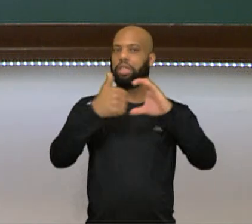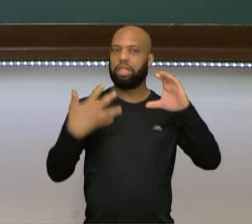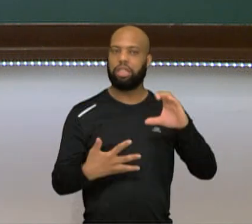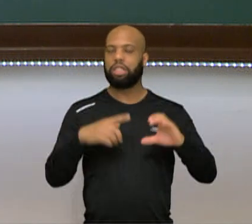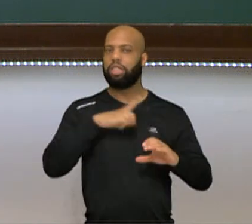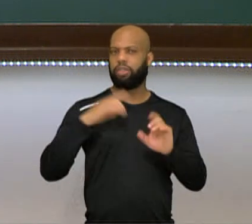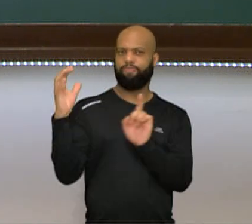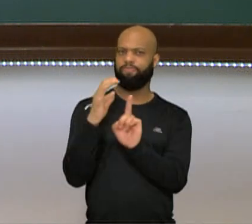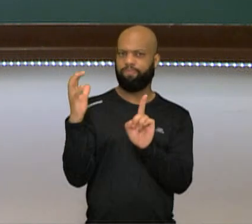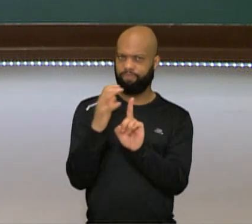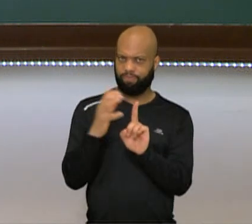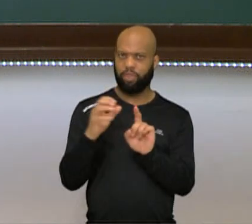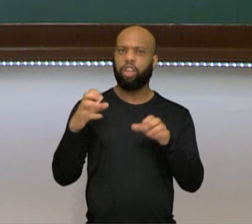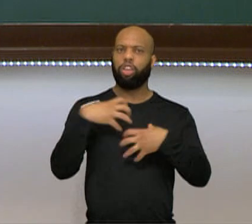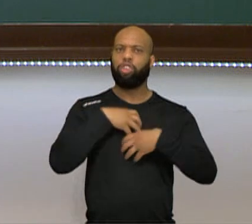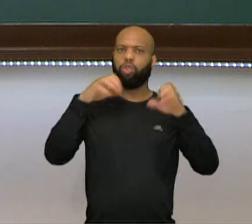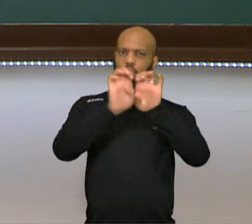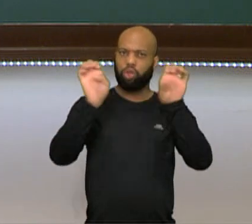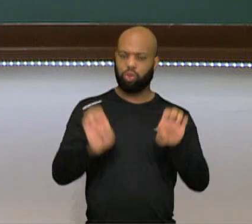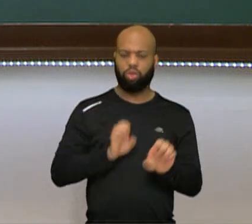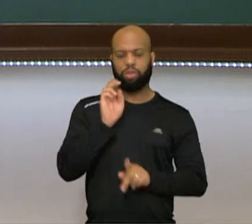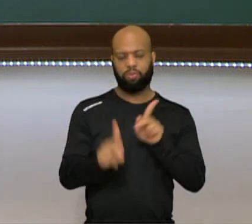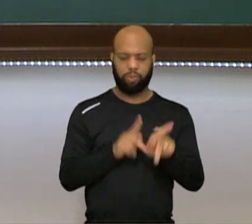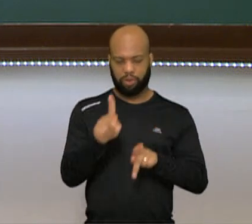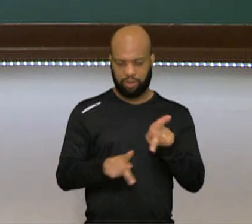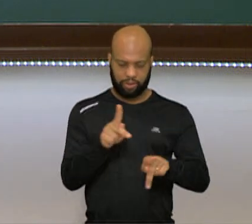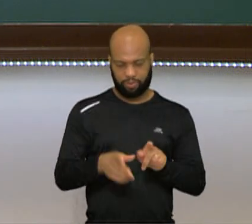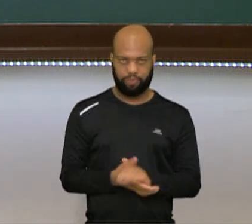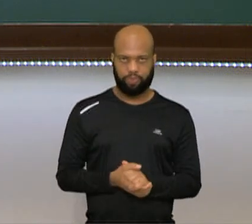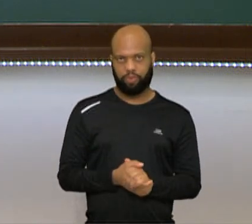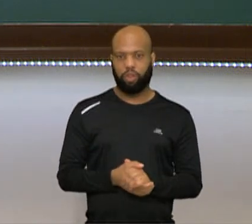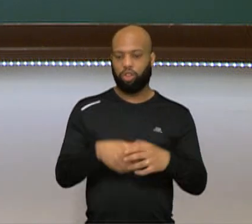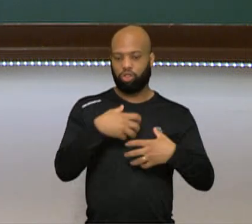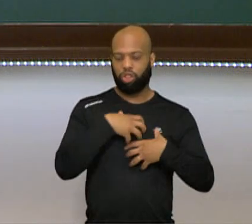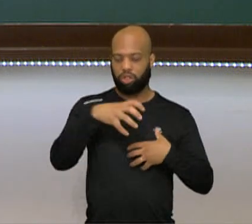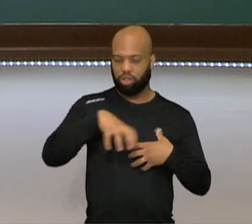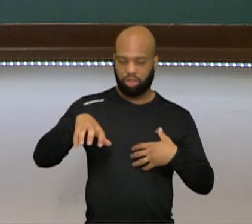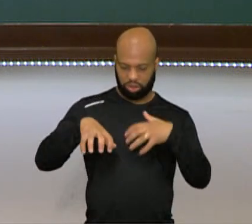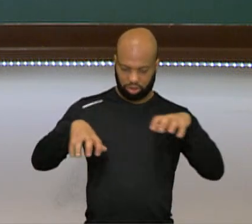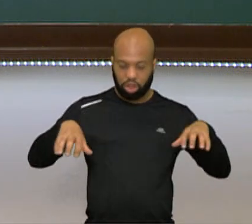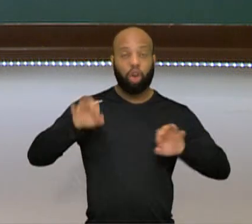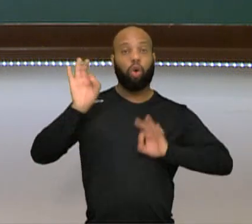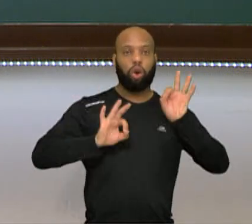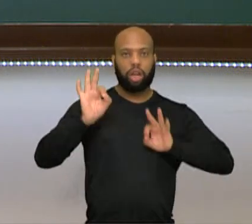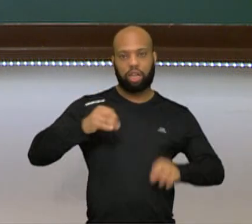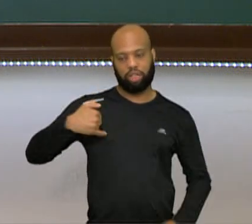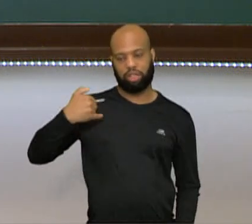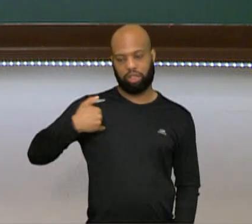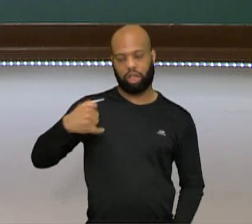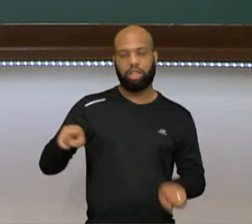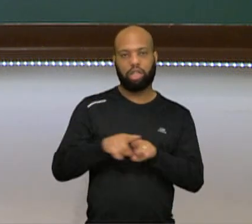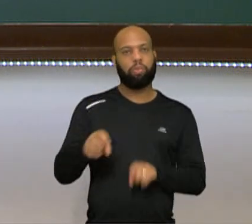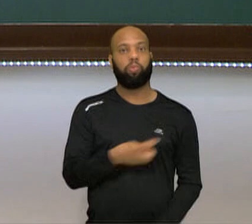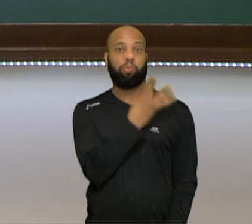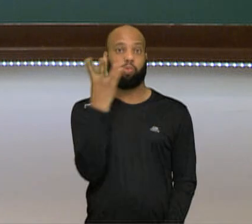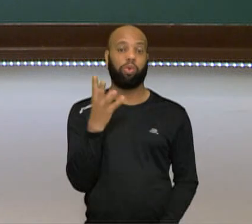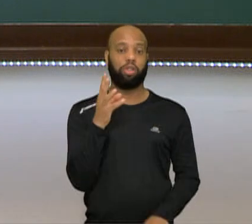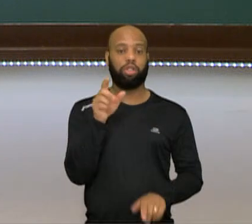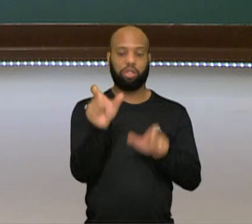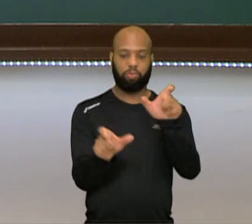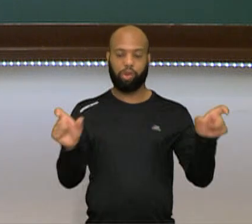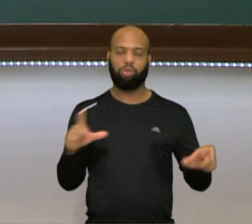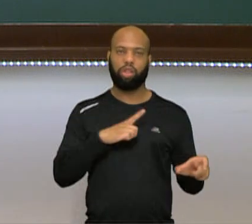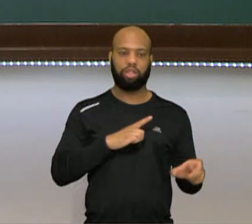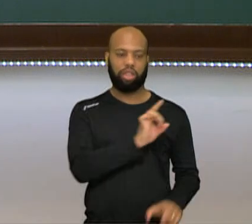características influenciam na estrutura da população, na divisão das idades e na quantidade de pessoas em